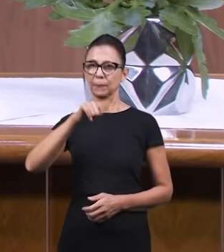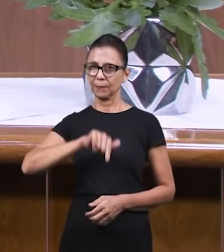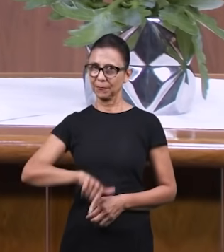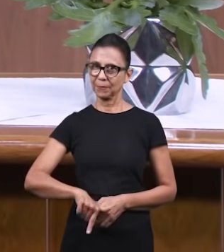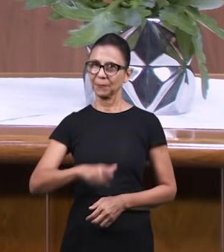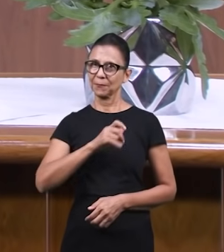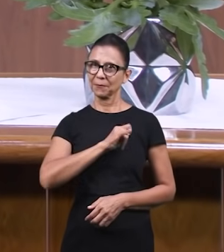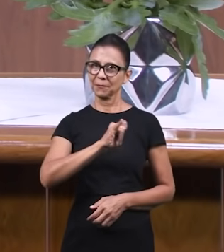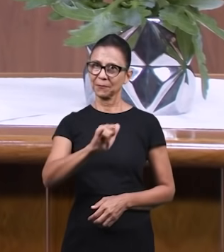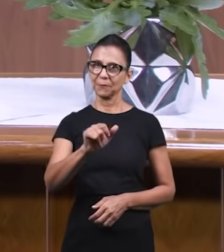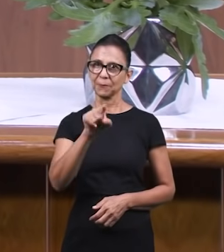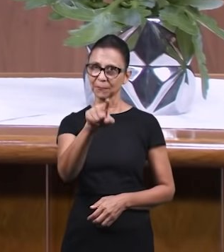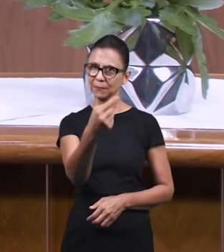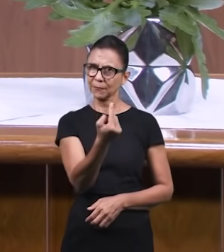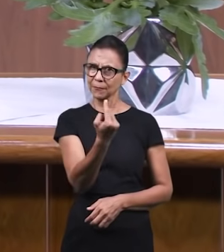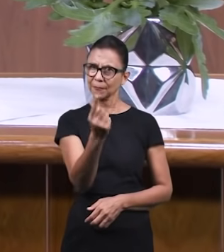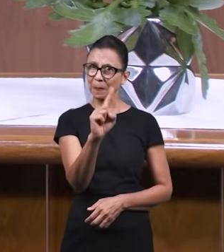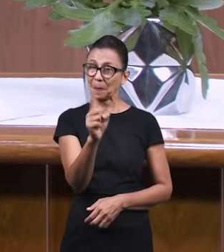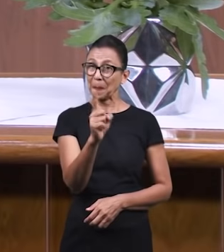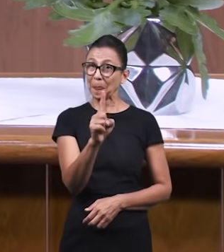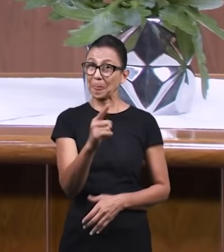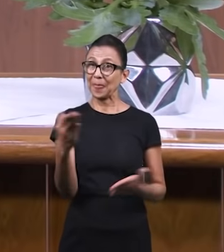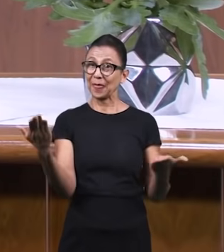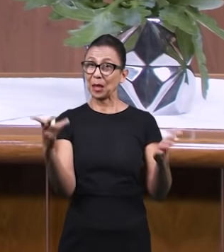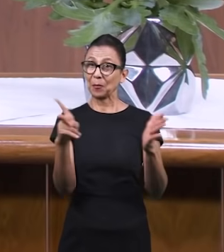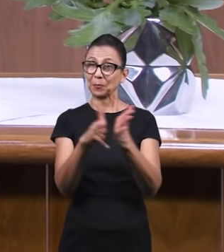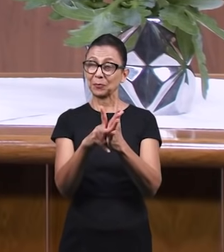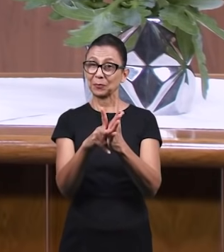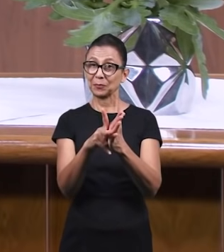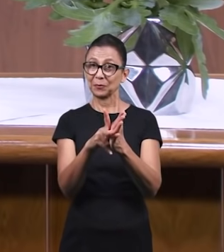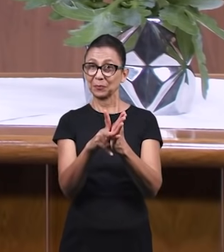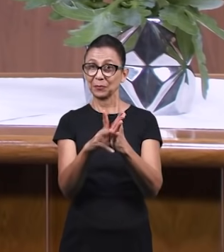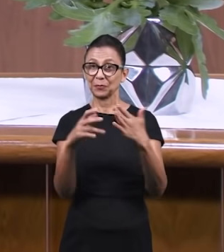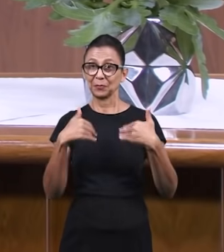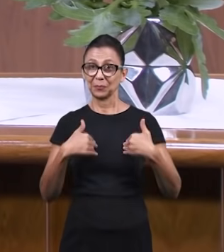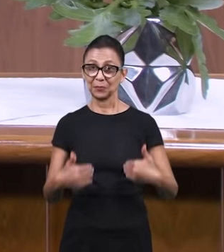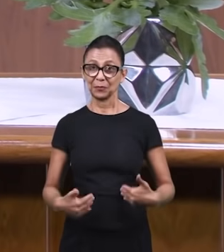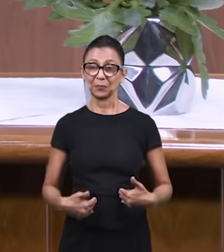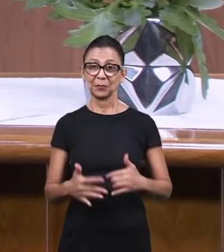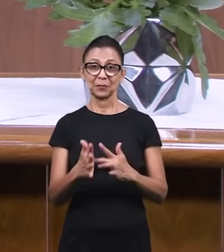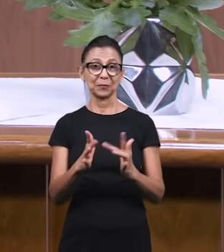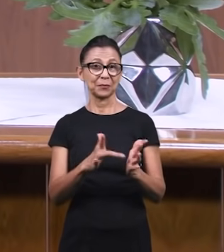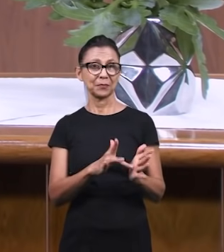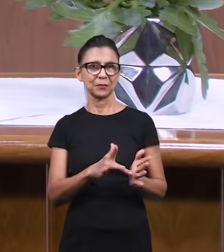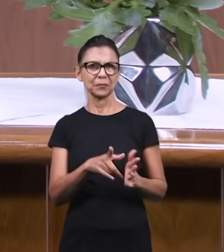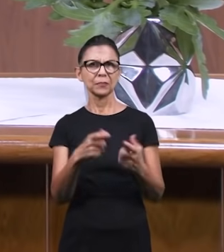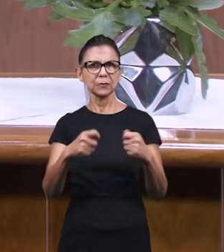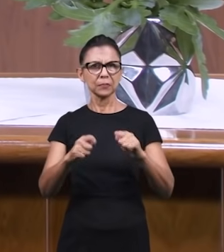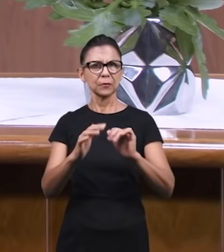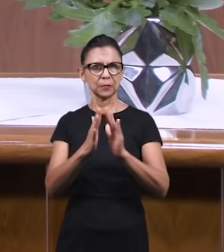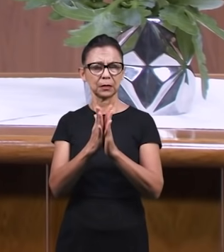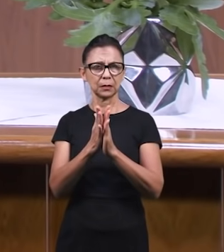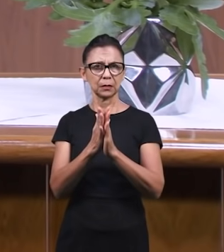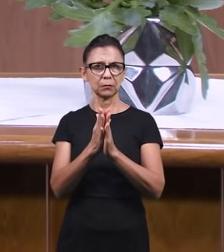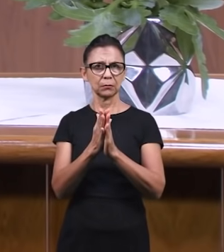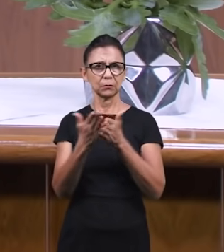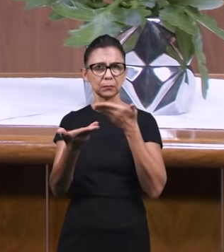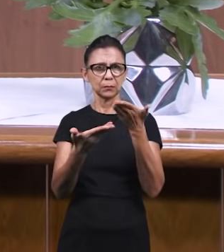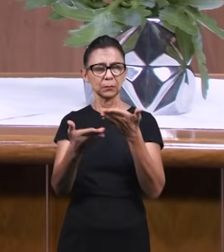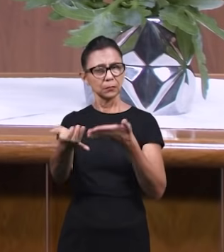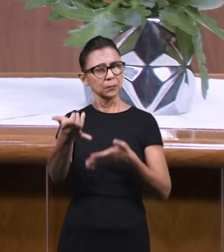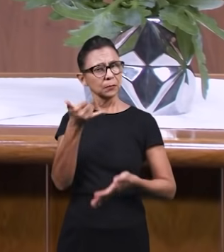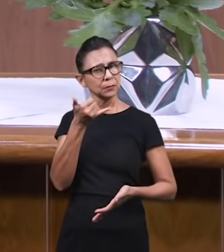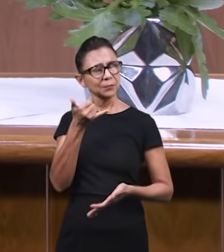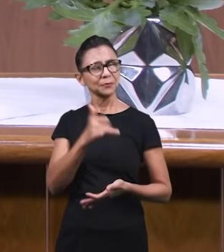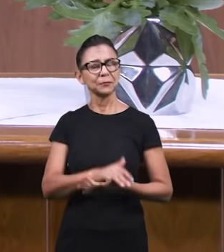está sozinho. Agora faz parte de um corpo vivo de Jesus. Se carece de uma oração, de uma assistência, ligue para nós. Nosso número